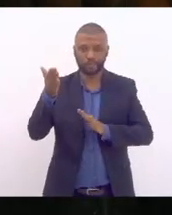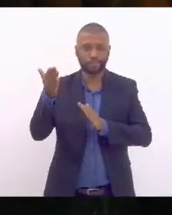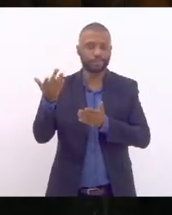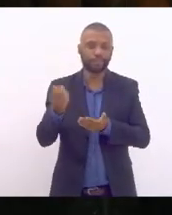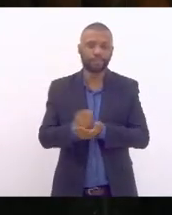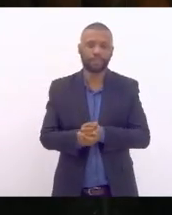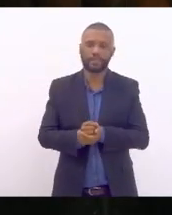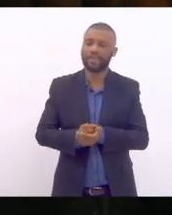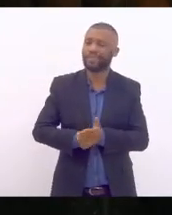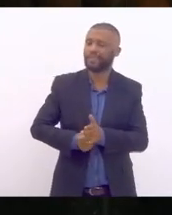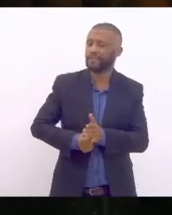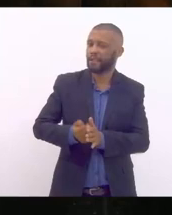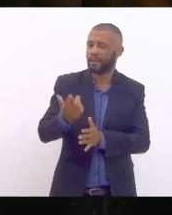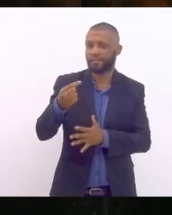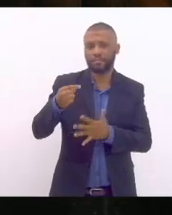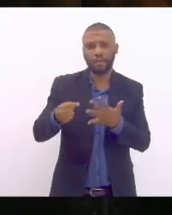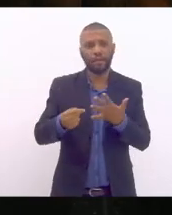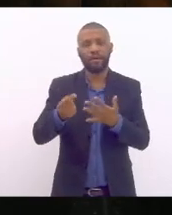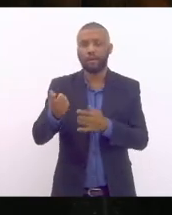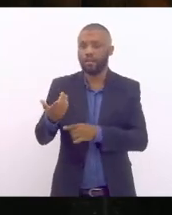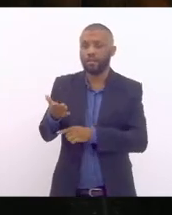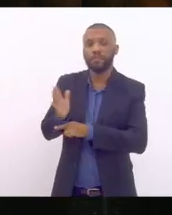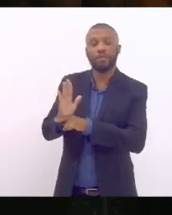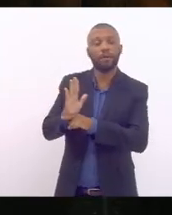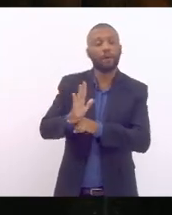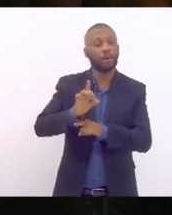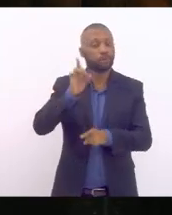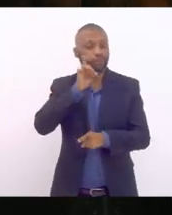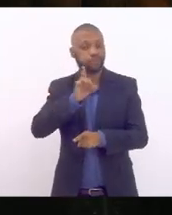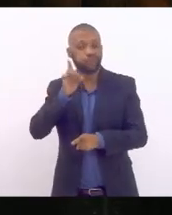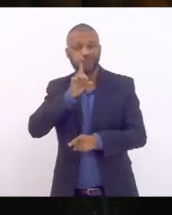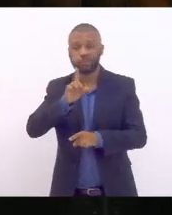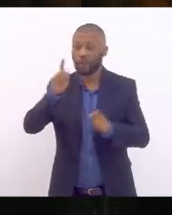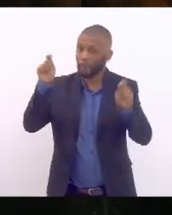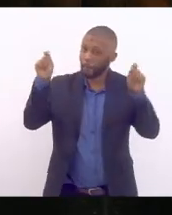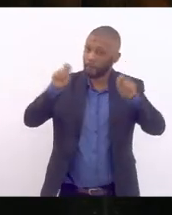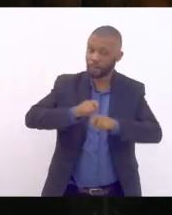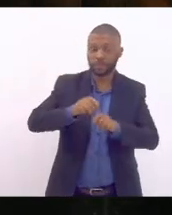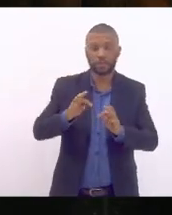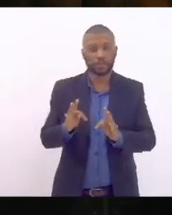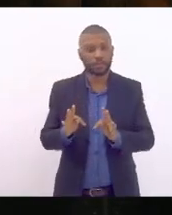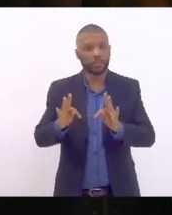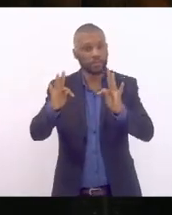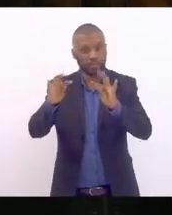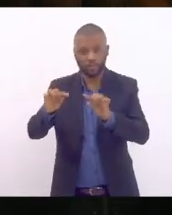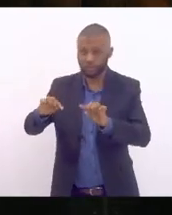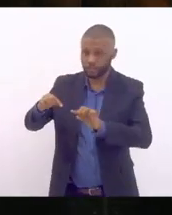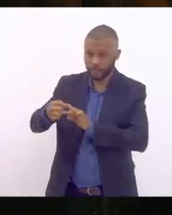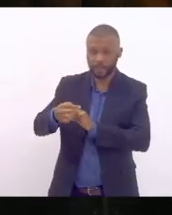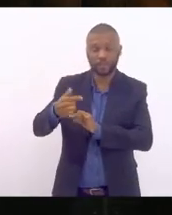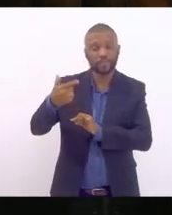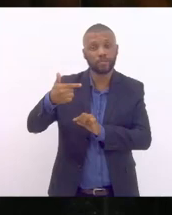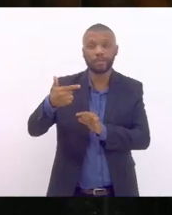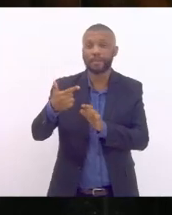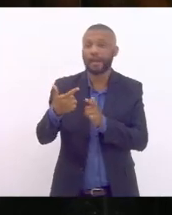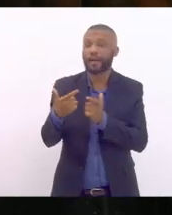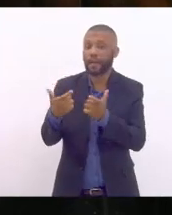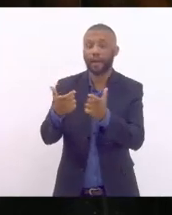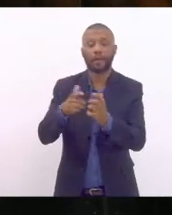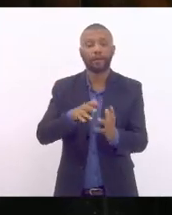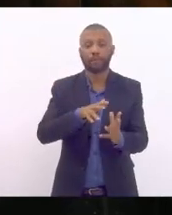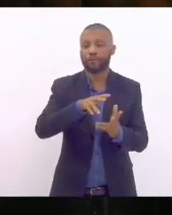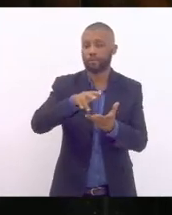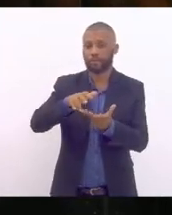fatores contribuíram para os Estados Unidos tornarem-se uma potência tecnológica depois da segunda Mundial depois da segunda guerra mundial